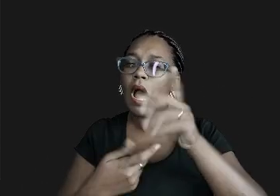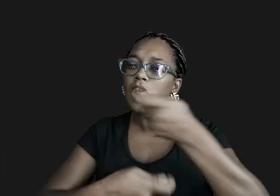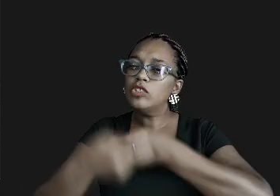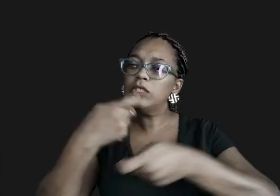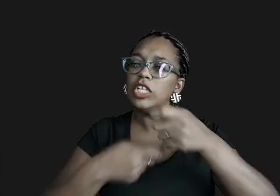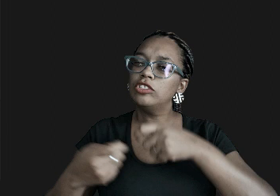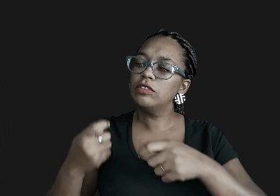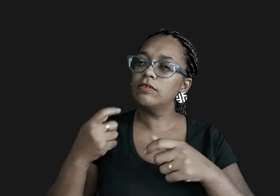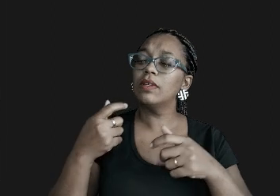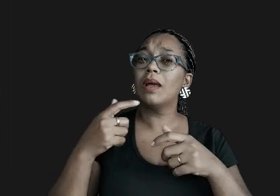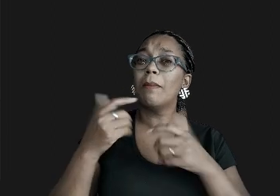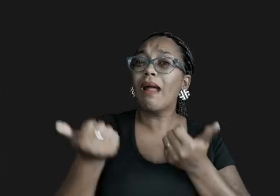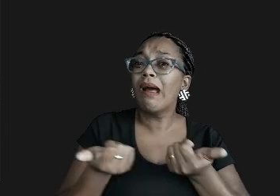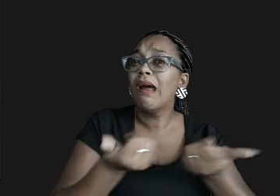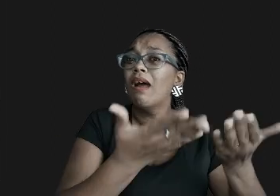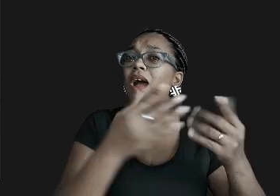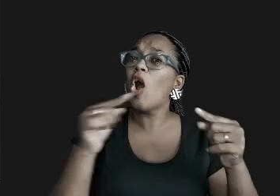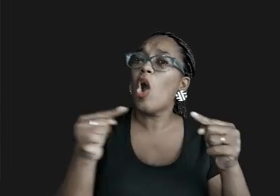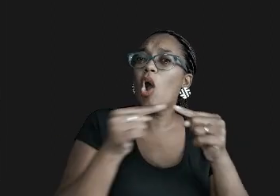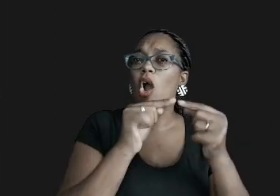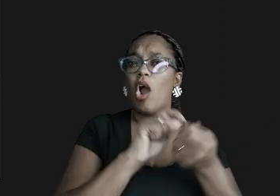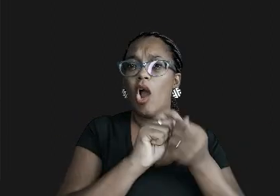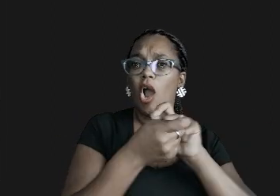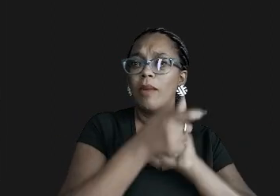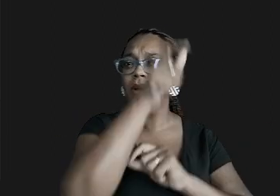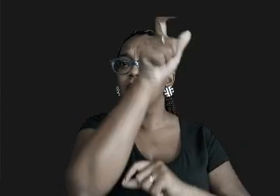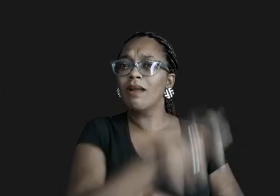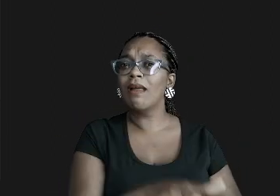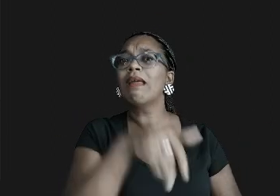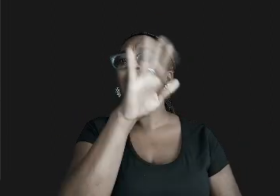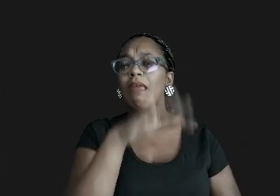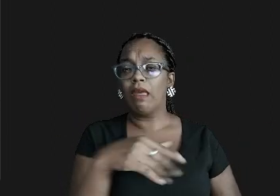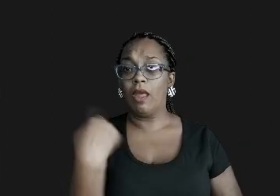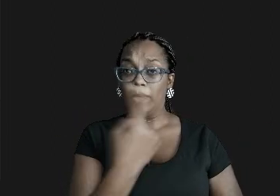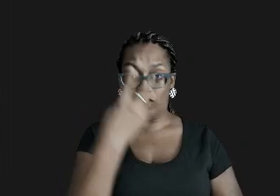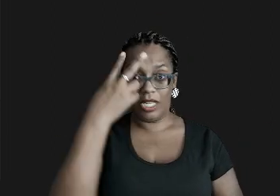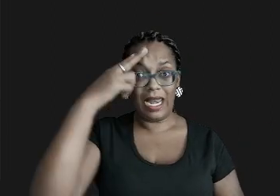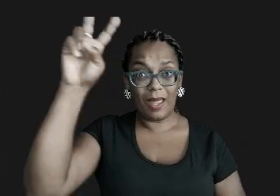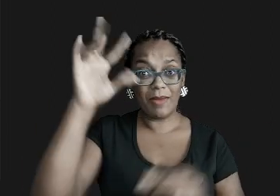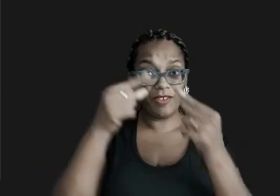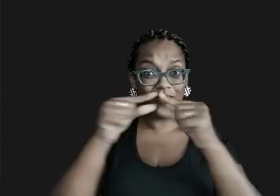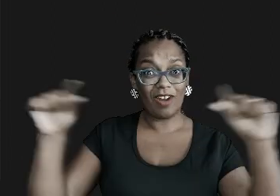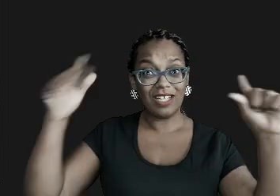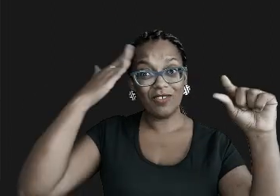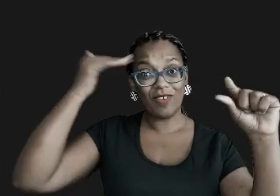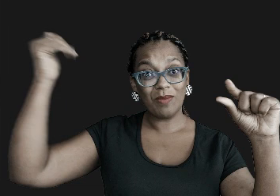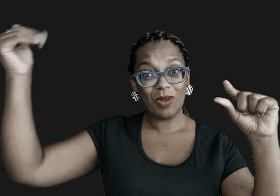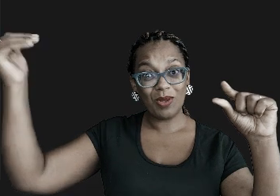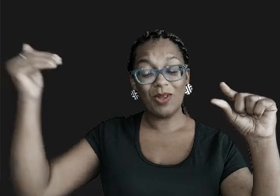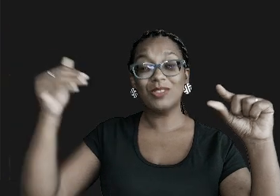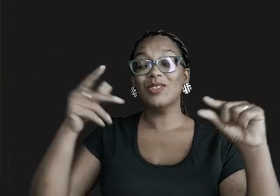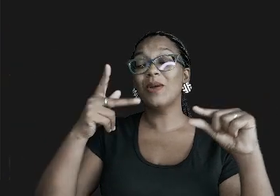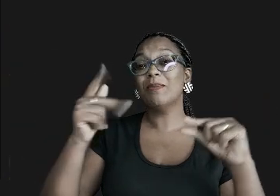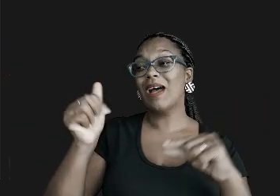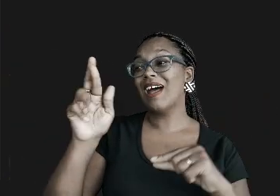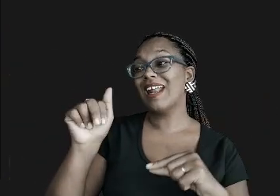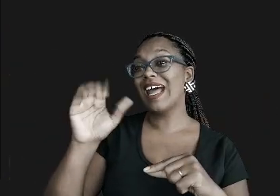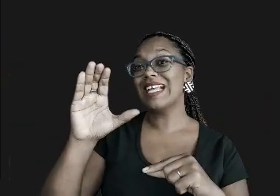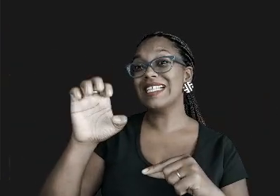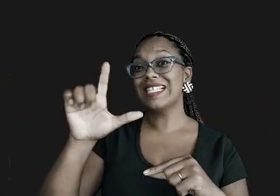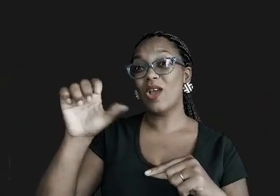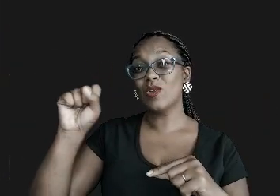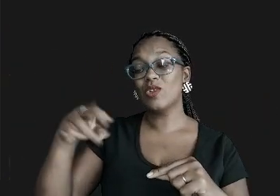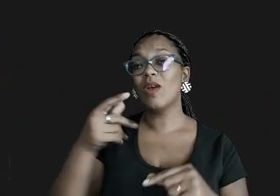para fazer com que esse remédio seja adequado ao paciente e a gente lembrar aquela frase famosa do paraceus que diferencia